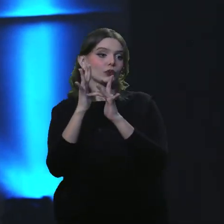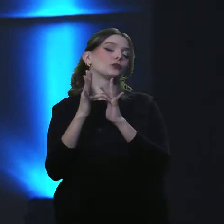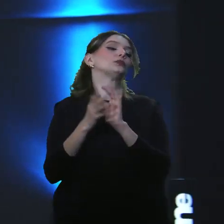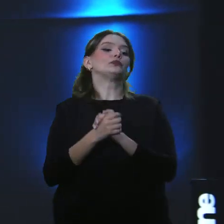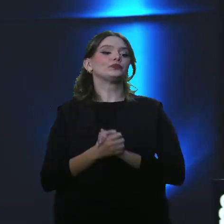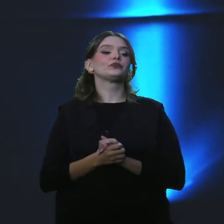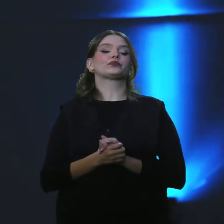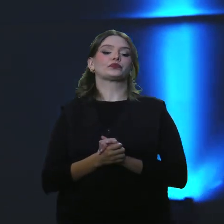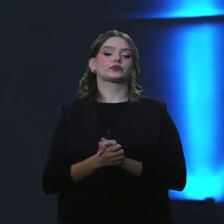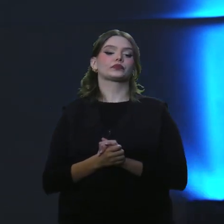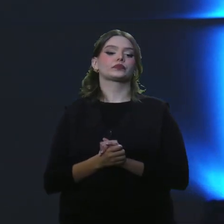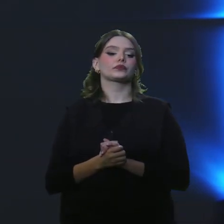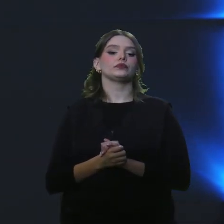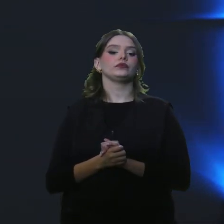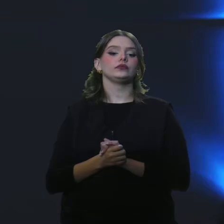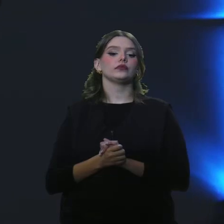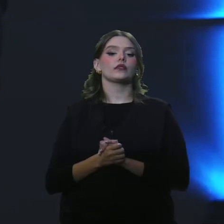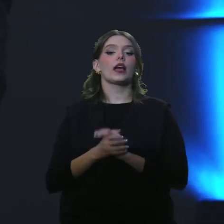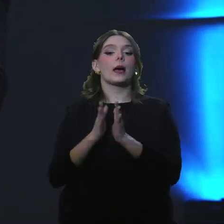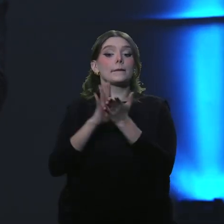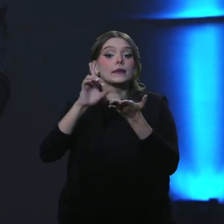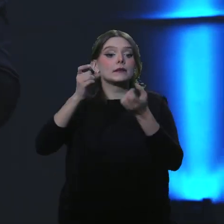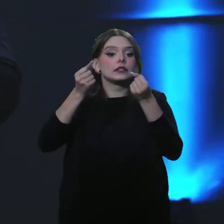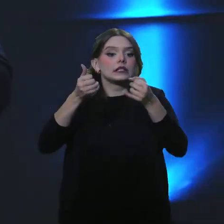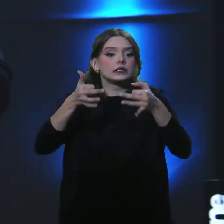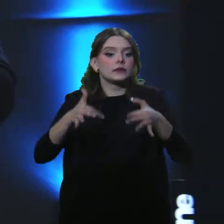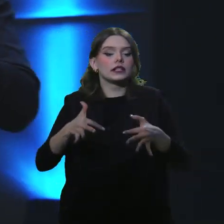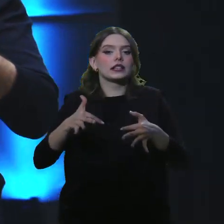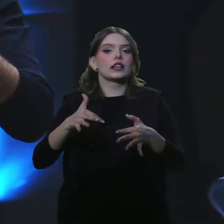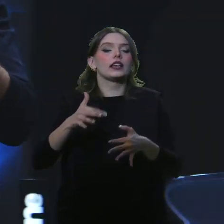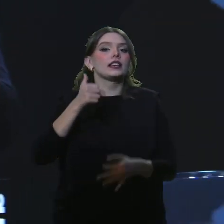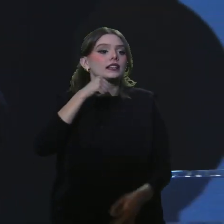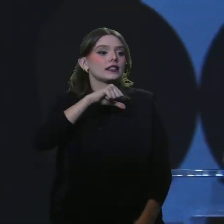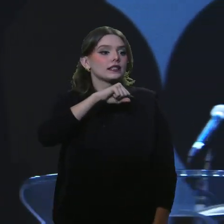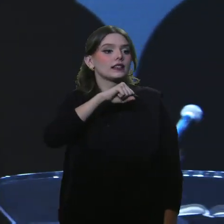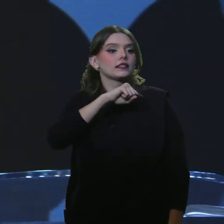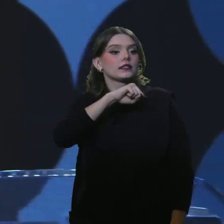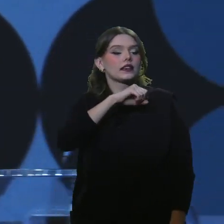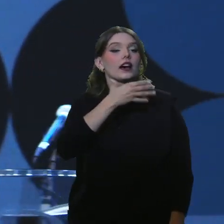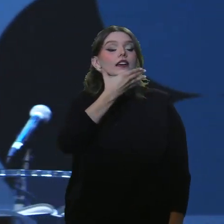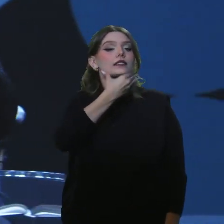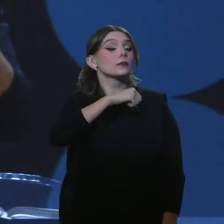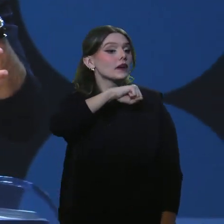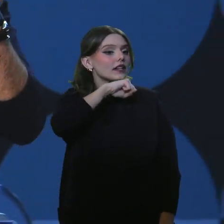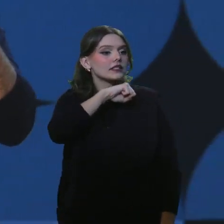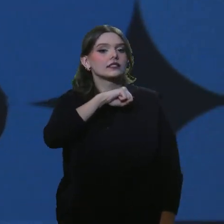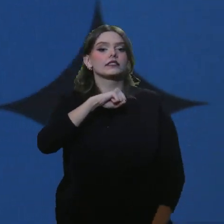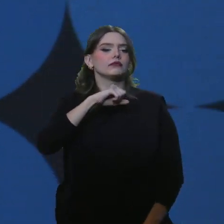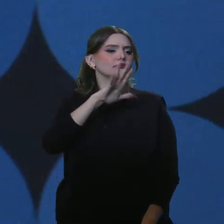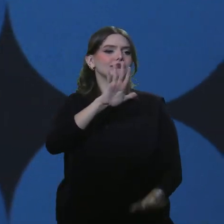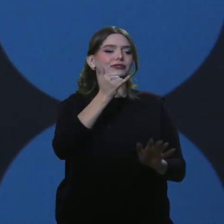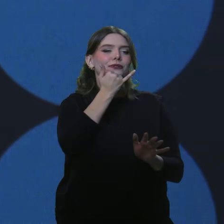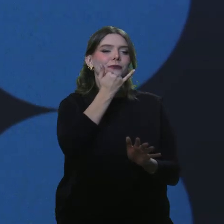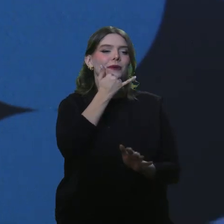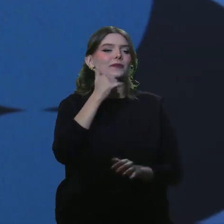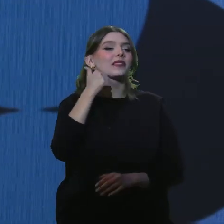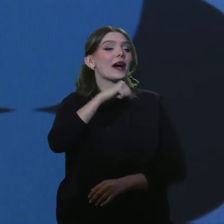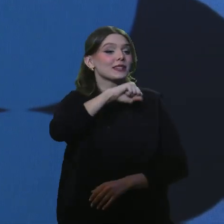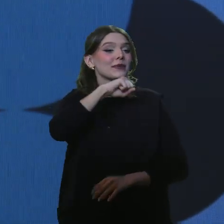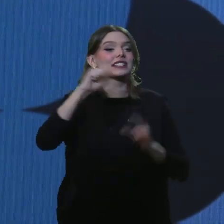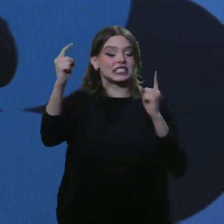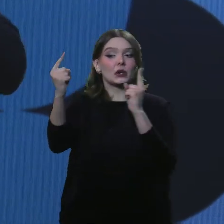Bíblia vai falar de uma vez em que elas vão se encontrar e elas estão grávidas. Então o bebê dentro da barriga